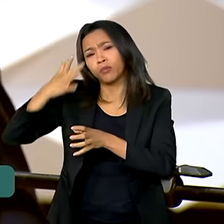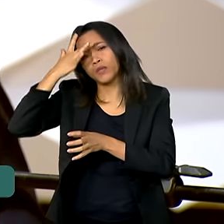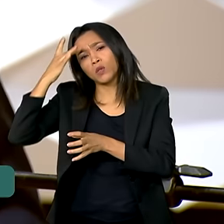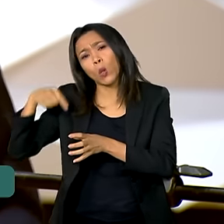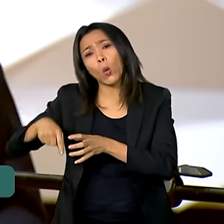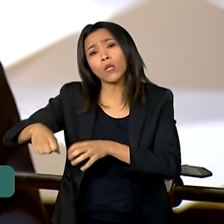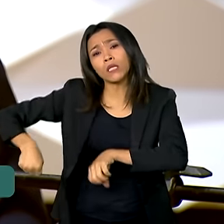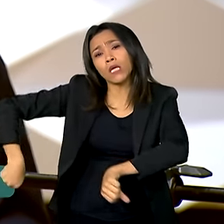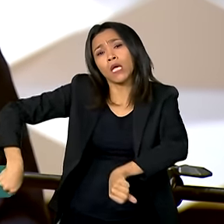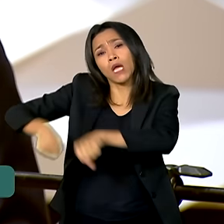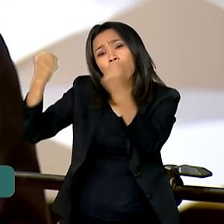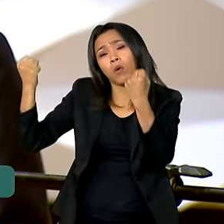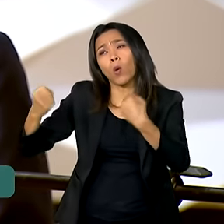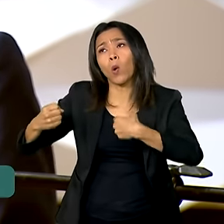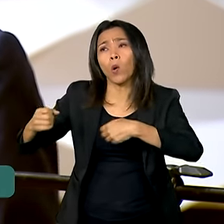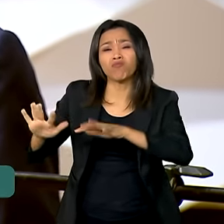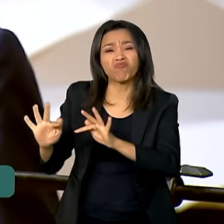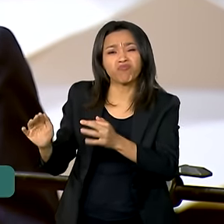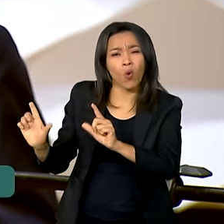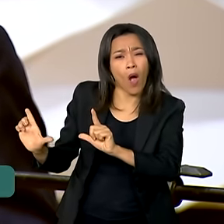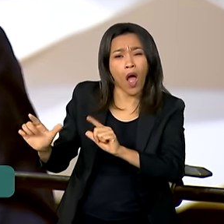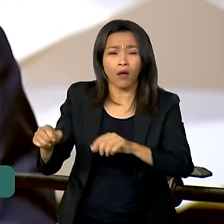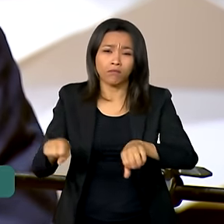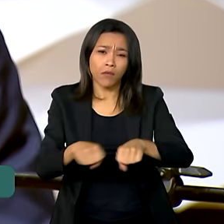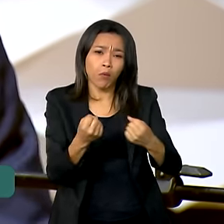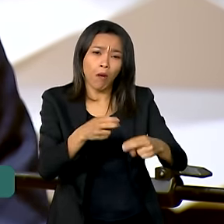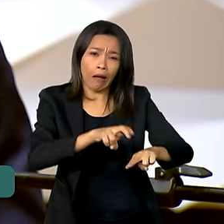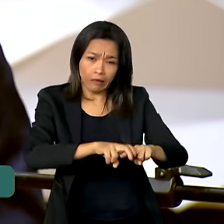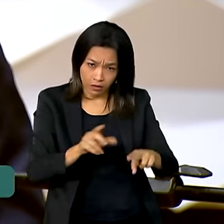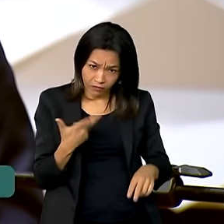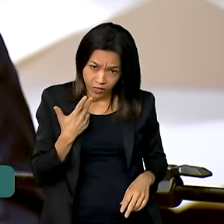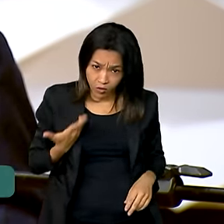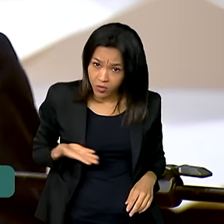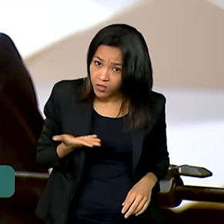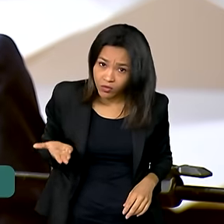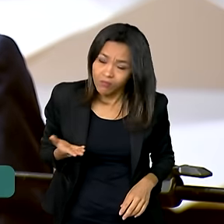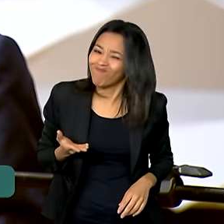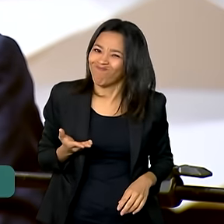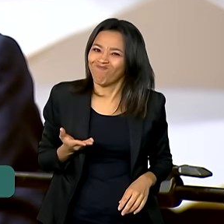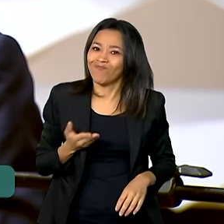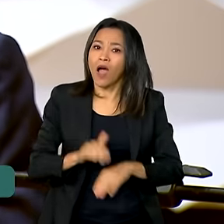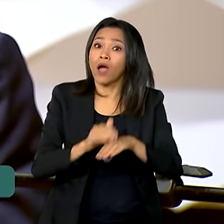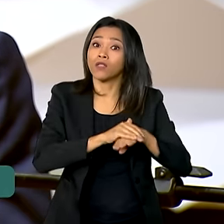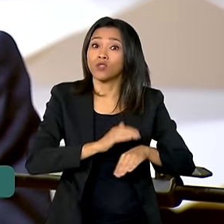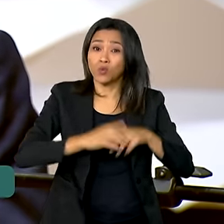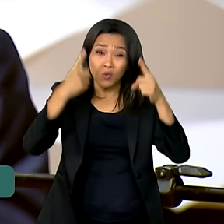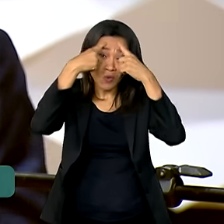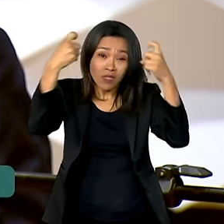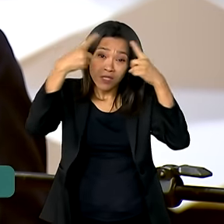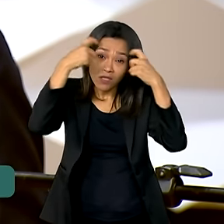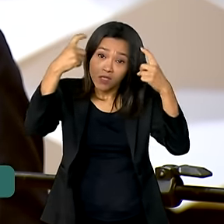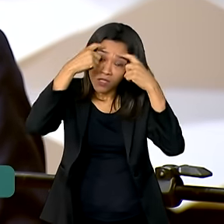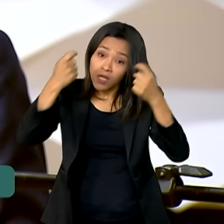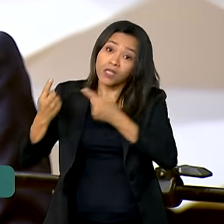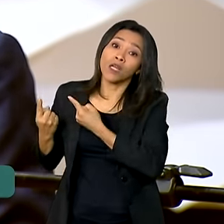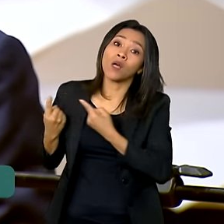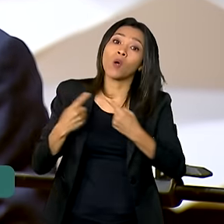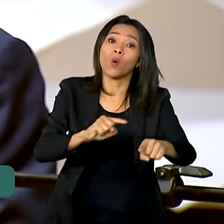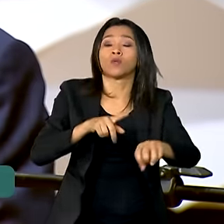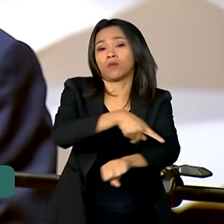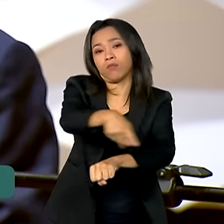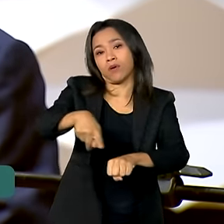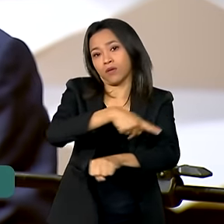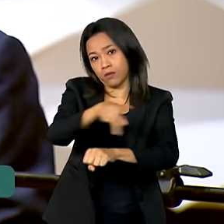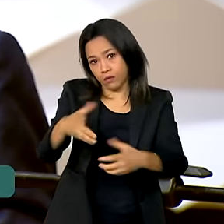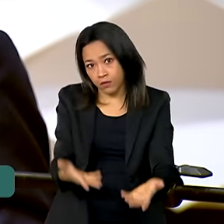quebrou um quadro ou quebrou uma cadeira. Estamos falando de ações violentas contra o Estado Democrático de Direito. Estamos falando